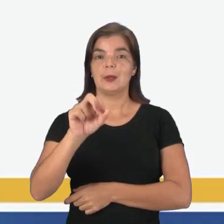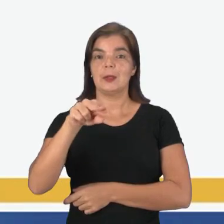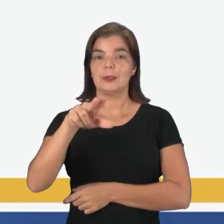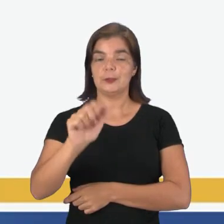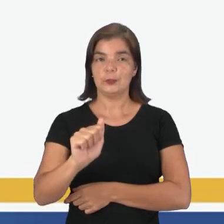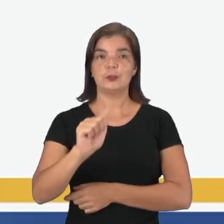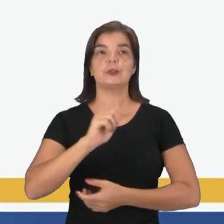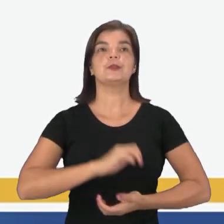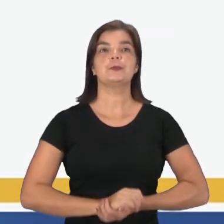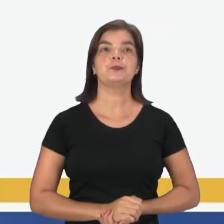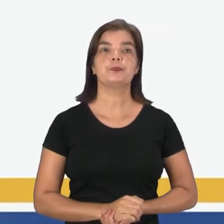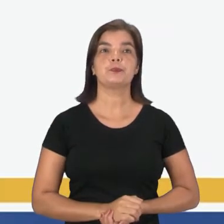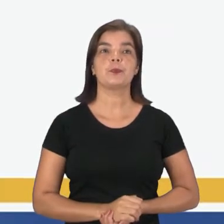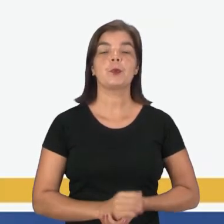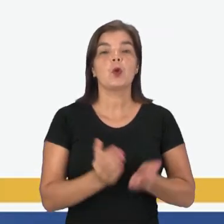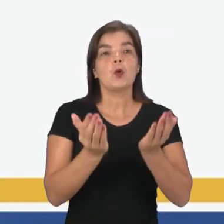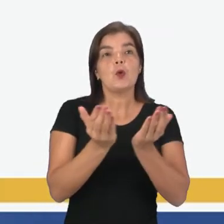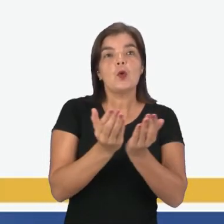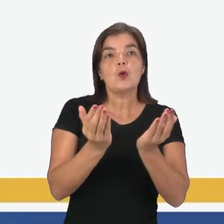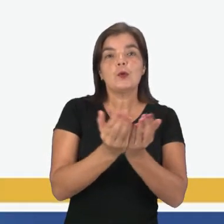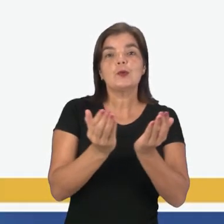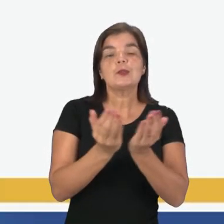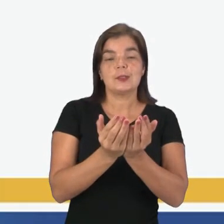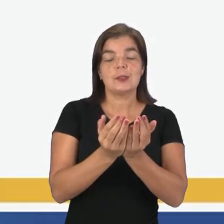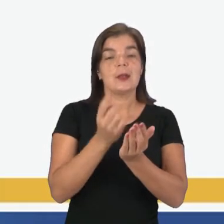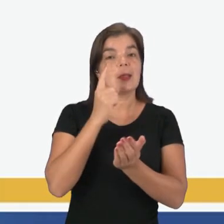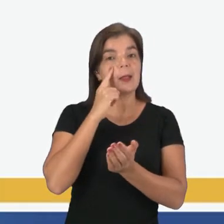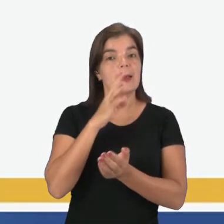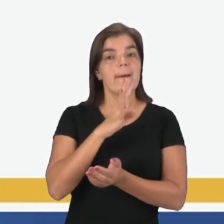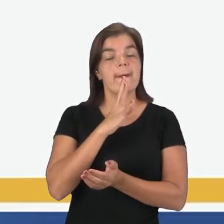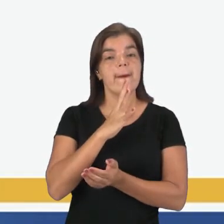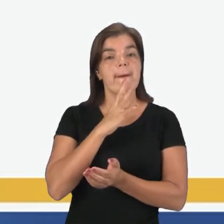no Oriente Médio, no antigo Israel. O cristianismo é uma